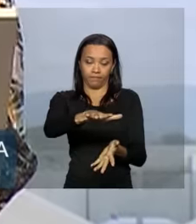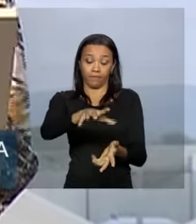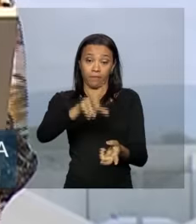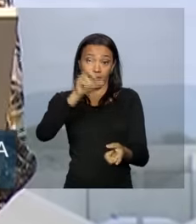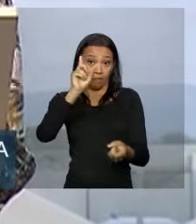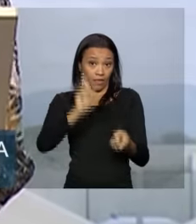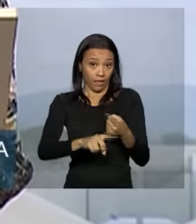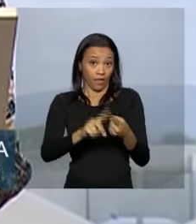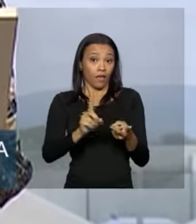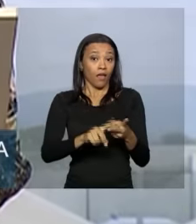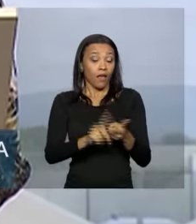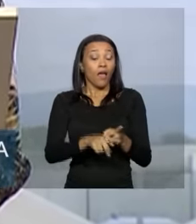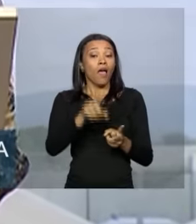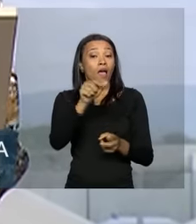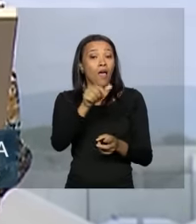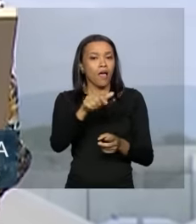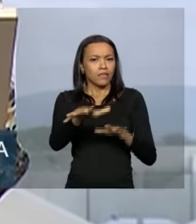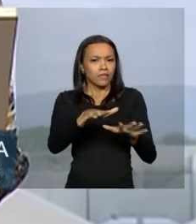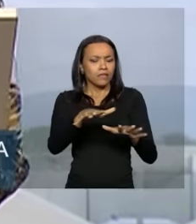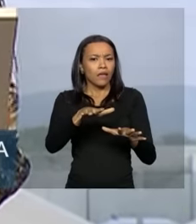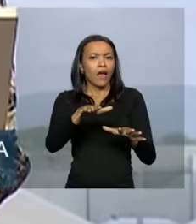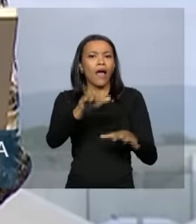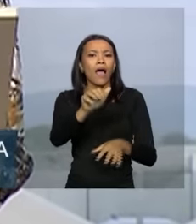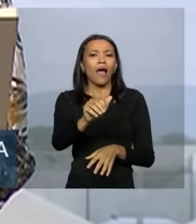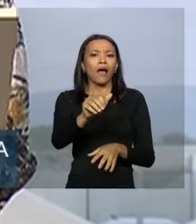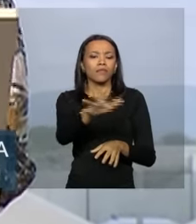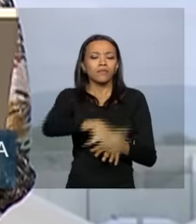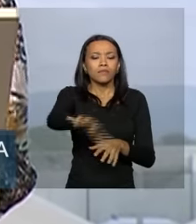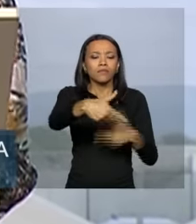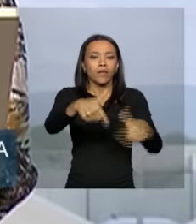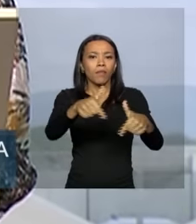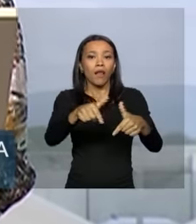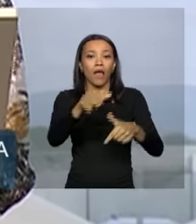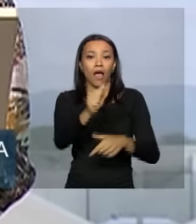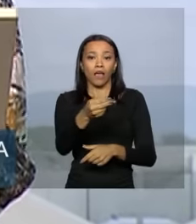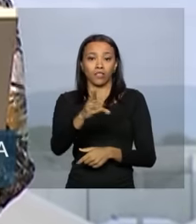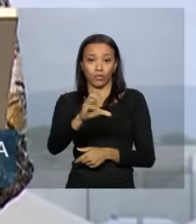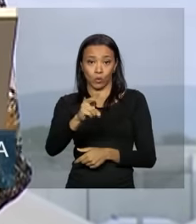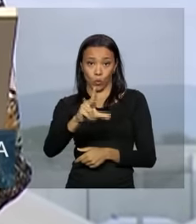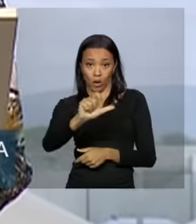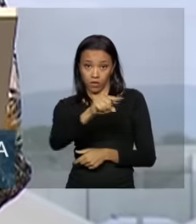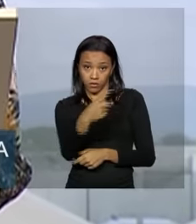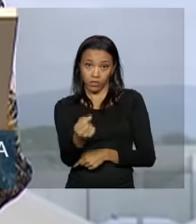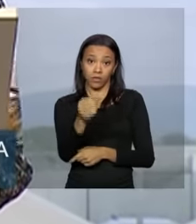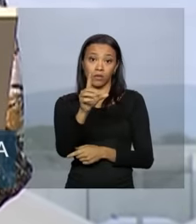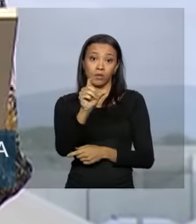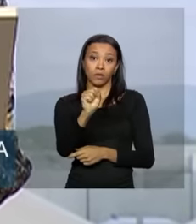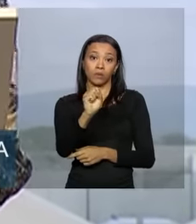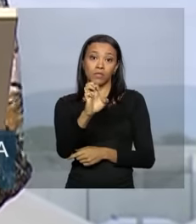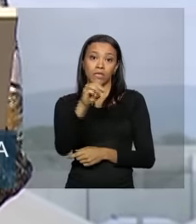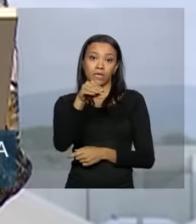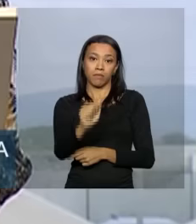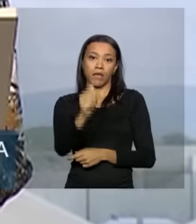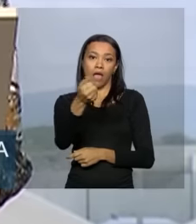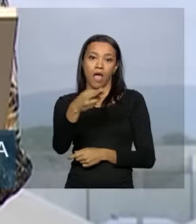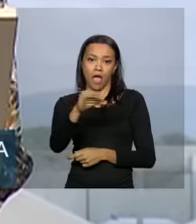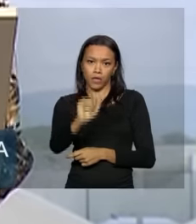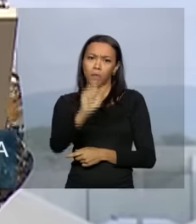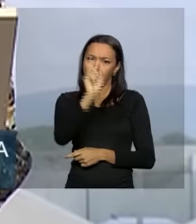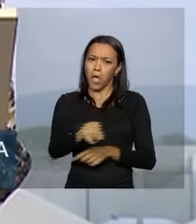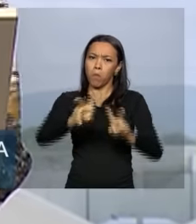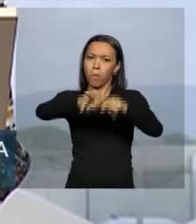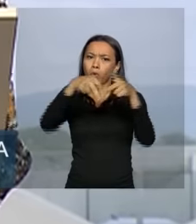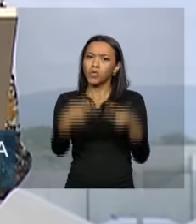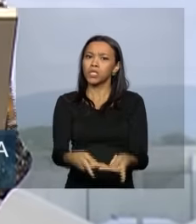Aliás, a Articulação do Semiárido é responsável por um dos projetos mais importantes feitos em